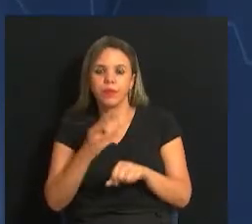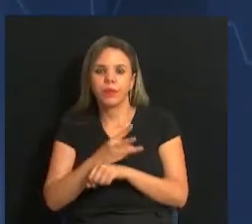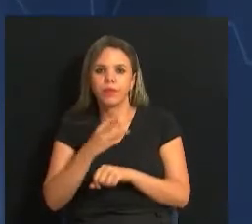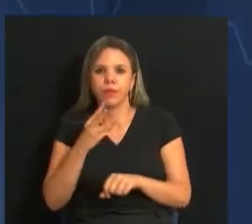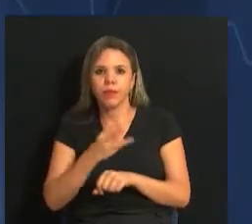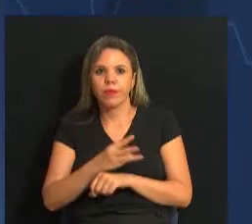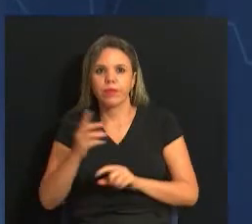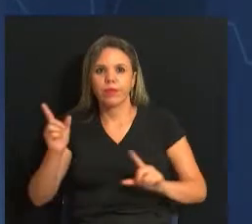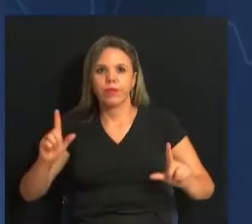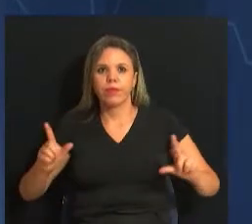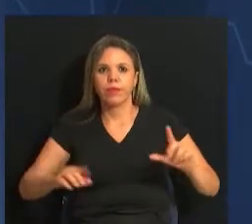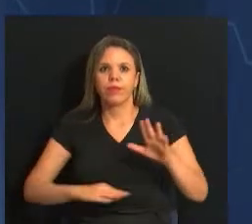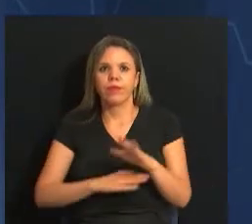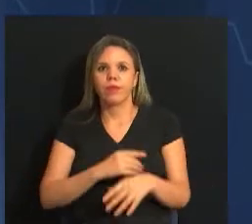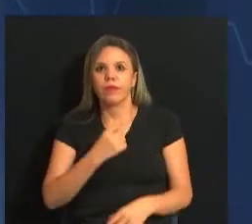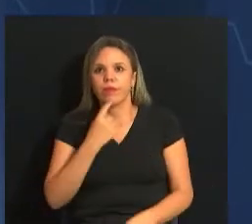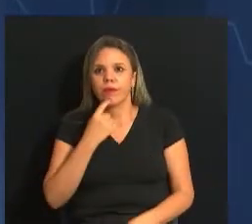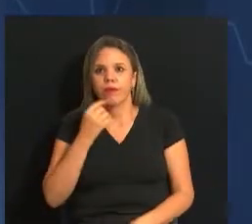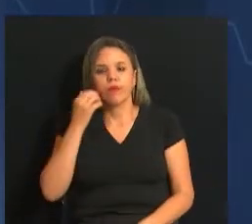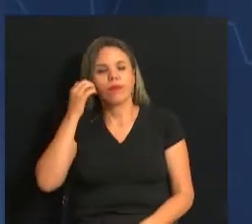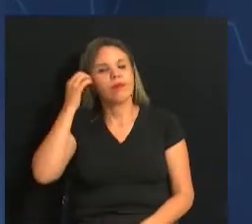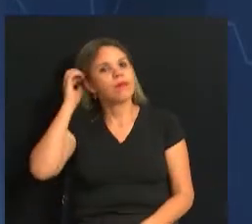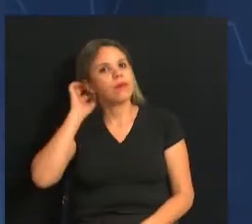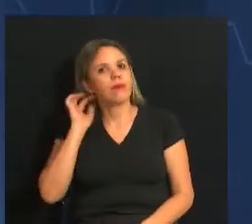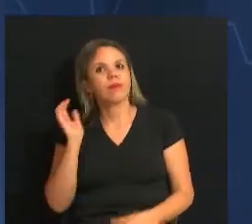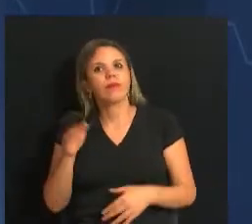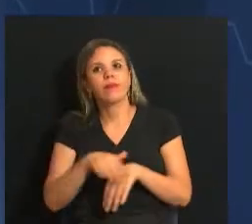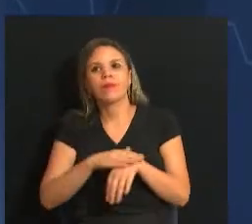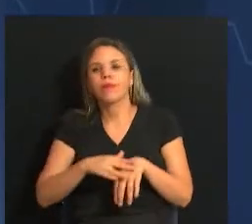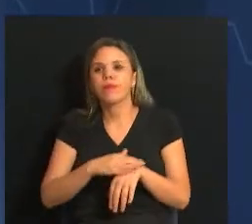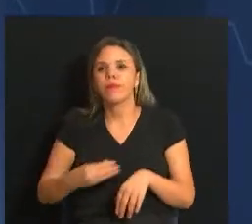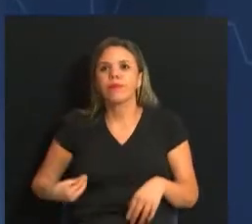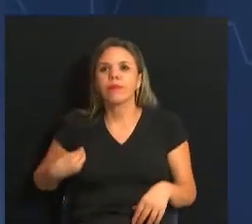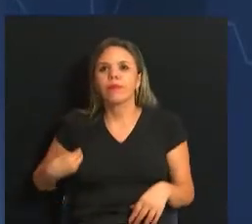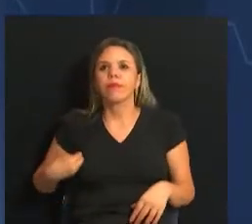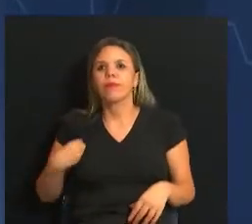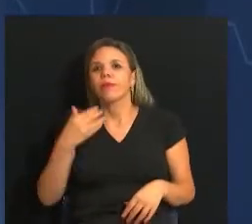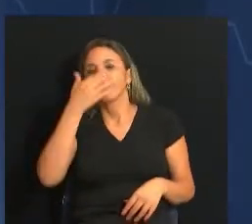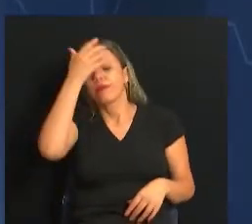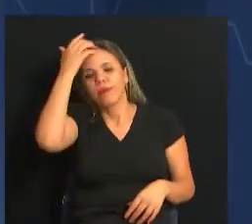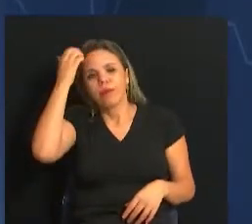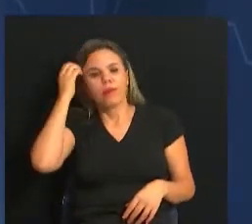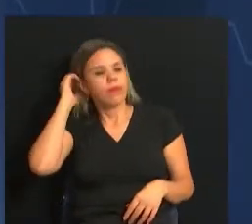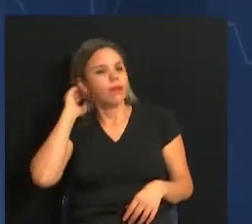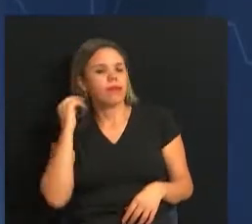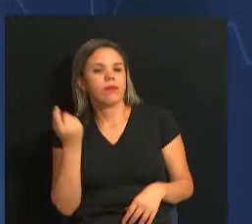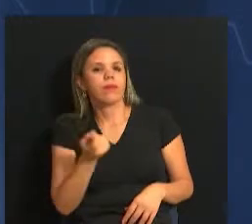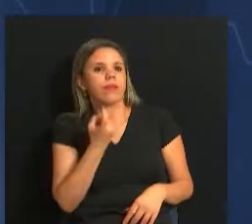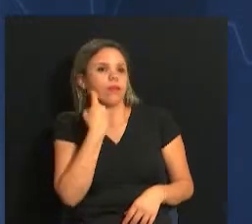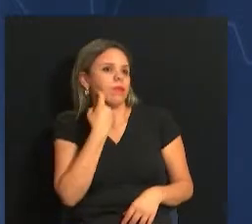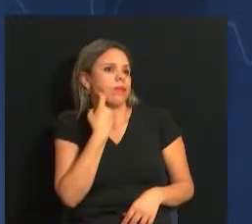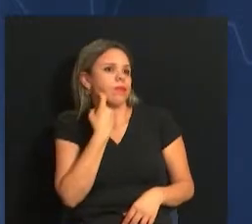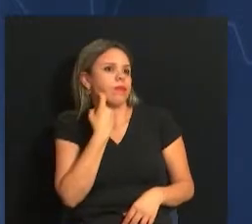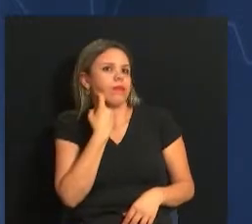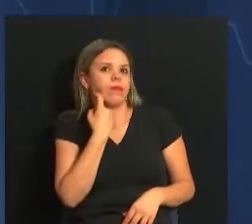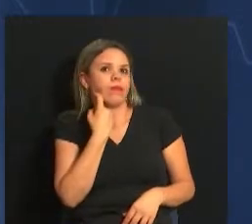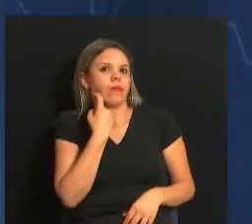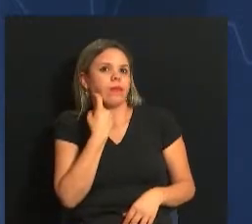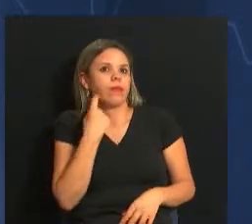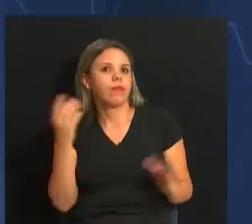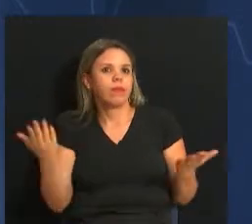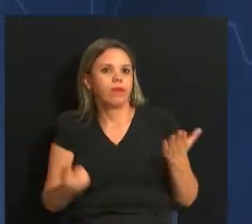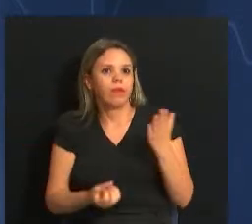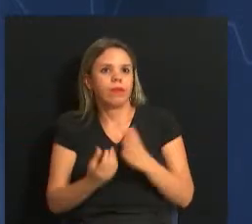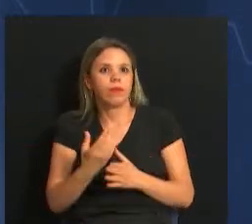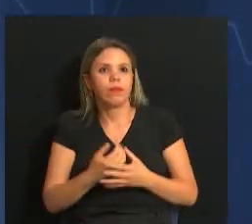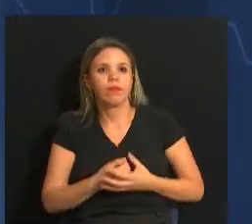o WhatsApp da TV Câmara Campinas. Você aperta e a gente conversa ao vivo nesta sexta-feira. Confira agora os